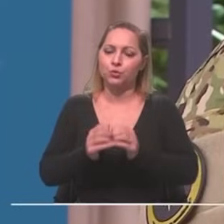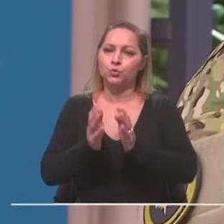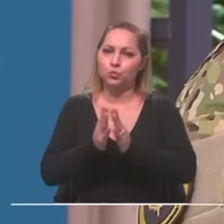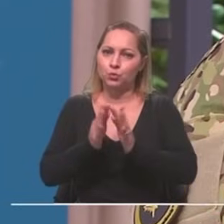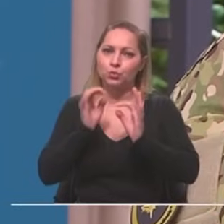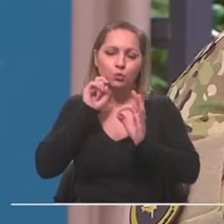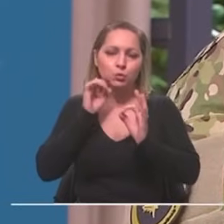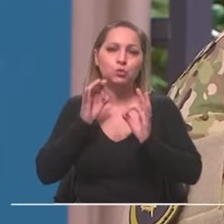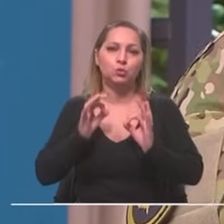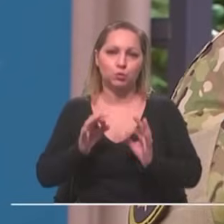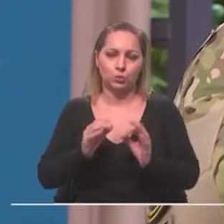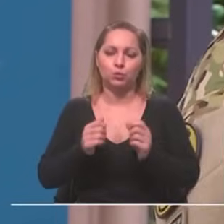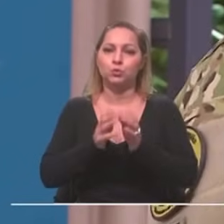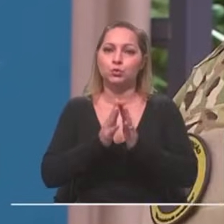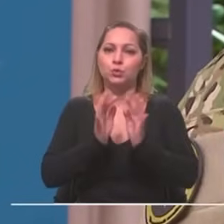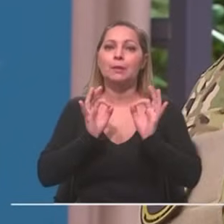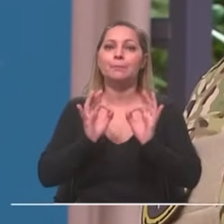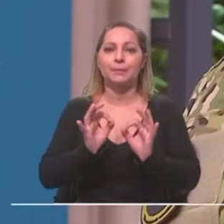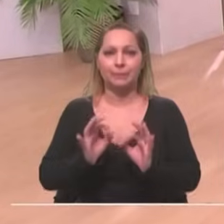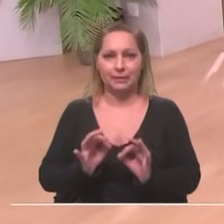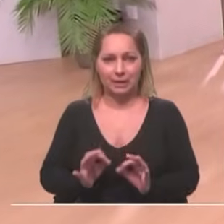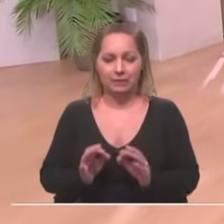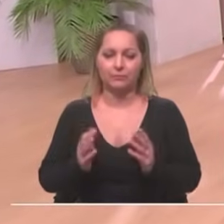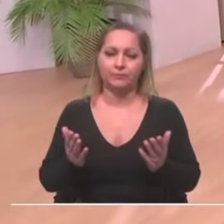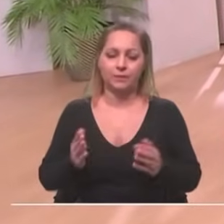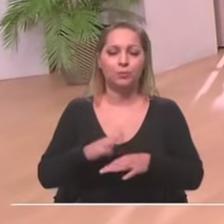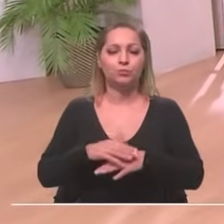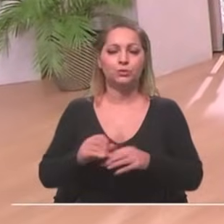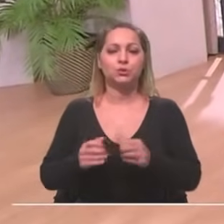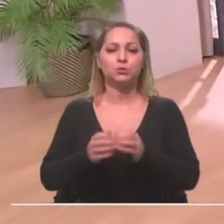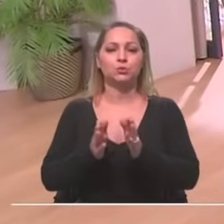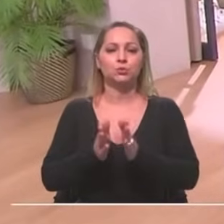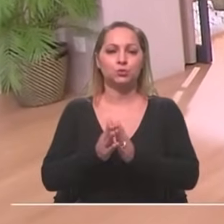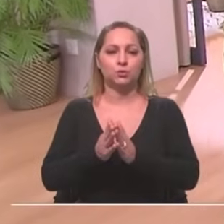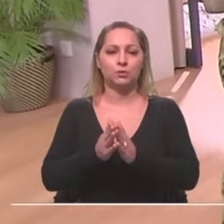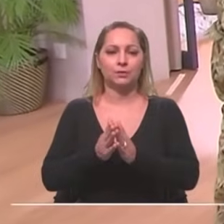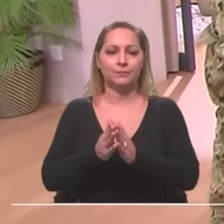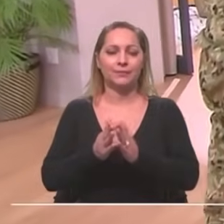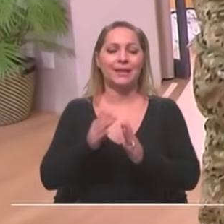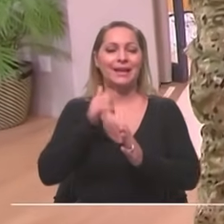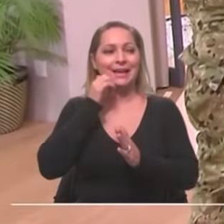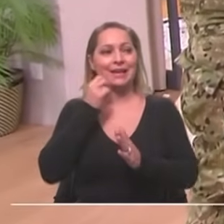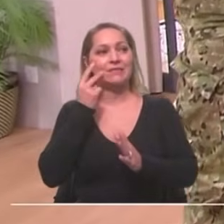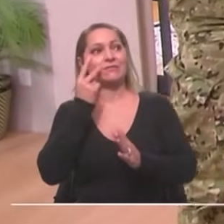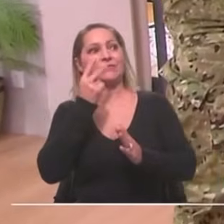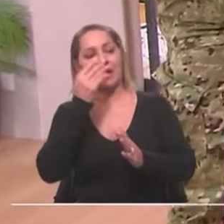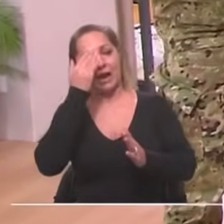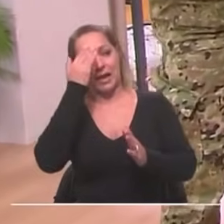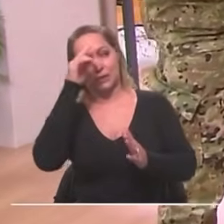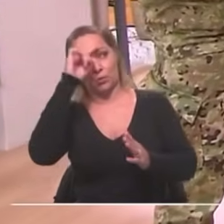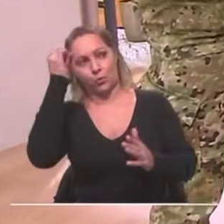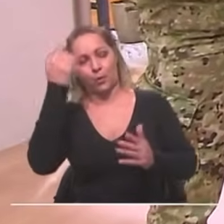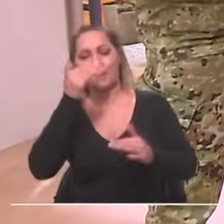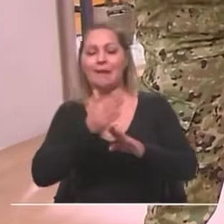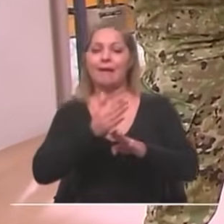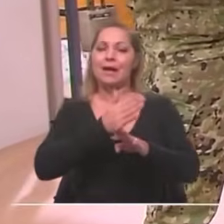segura e muito, muito preparada, e faz com que toda essa dureza seja mais de quem vê cá de fora. E o importante é prepararmos para